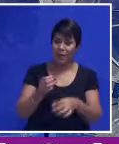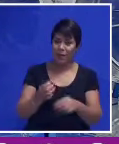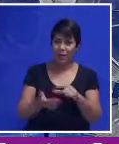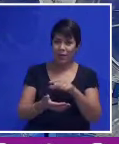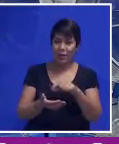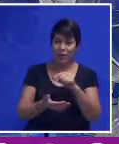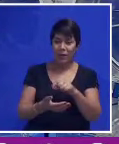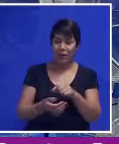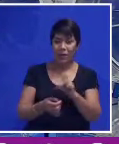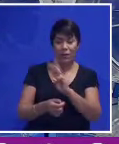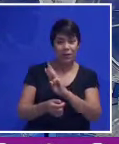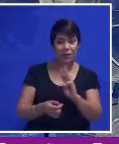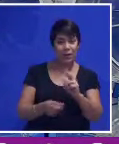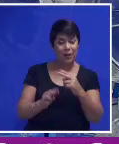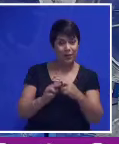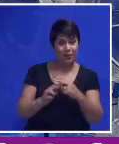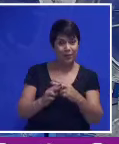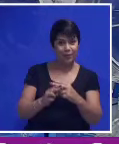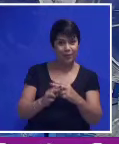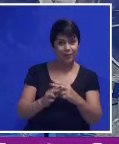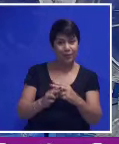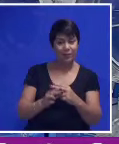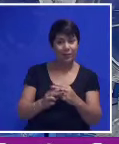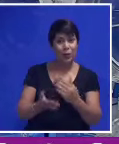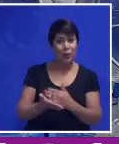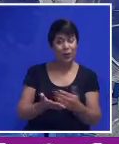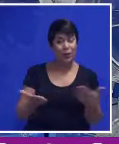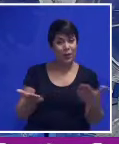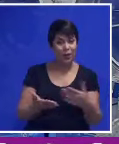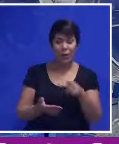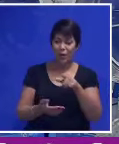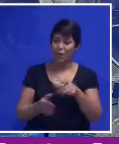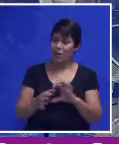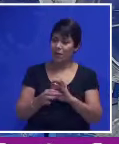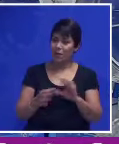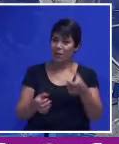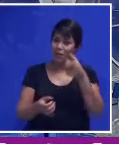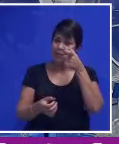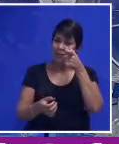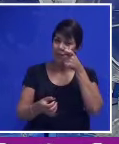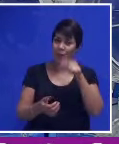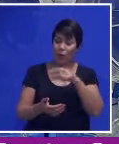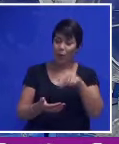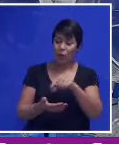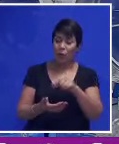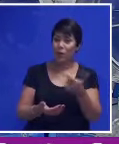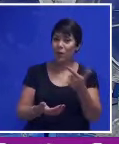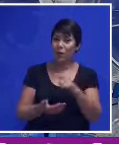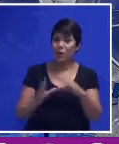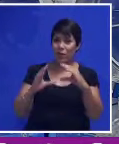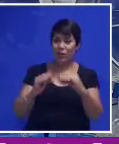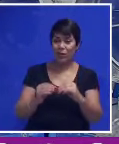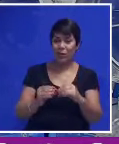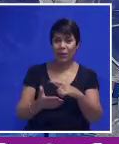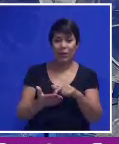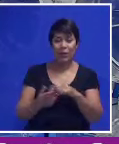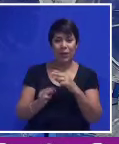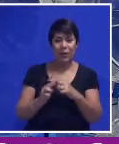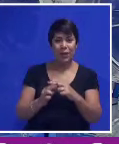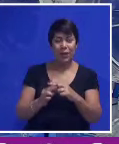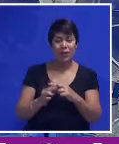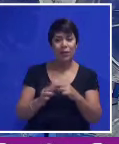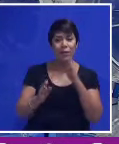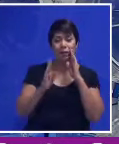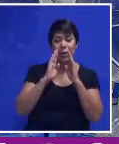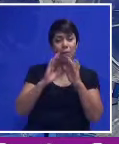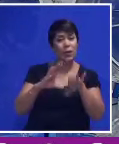deste sorteio no site oficial da Caixa. E a partir de agora você pode acompanhar os demais sorteios desta noite das Loterias Caixa através